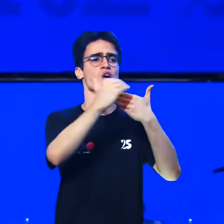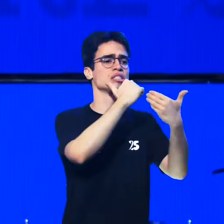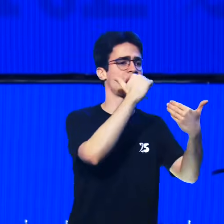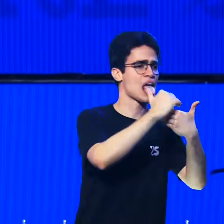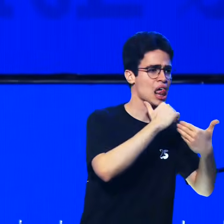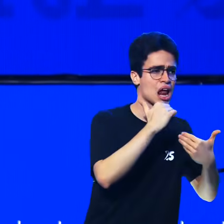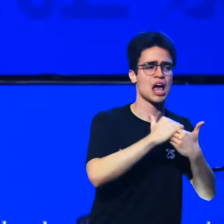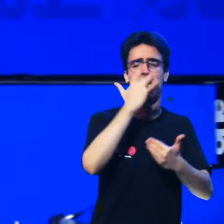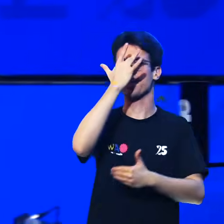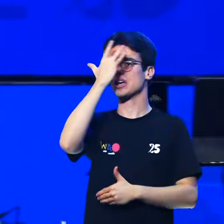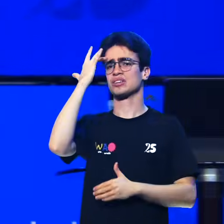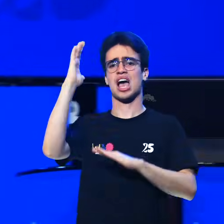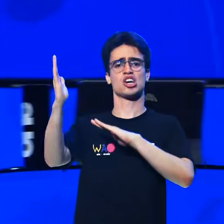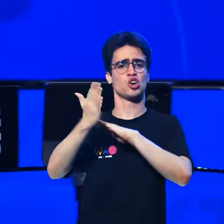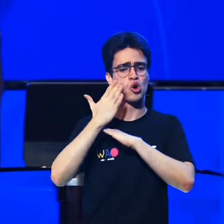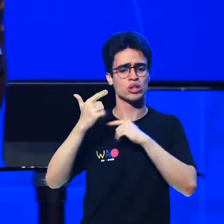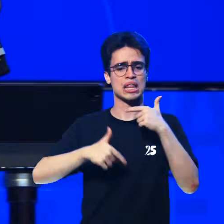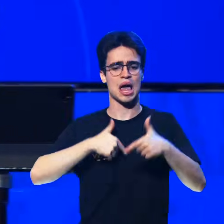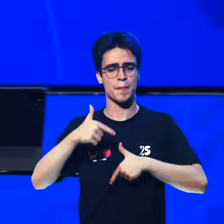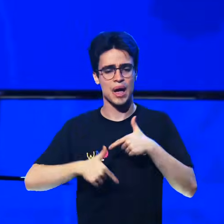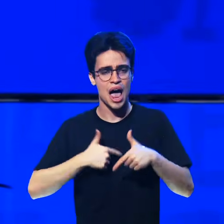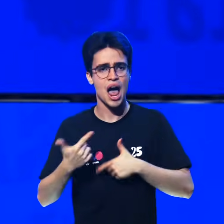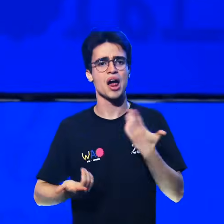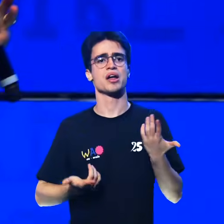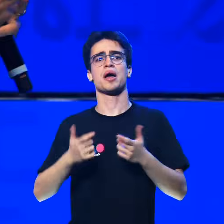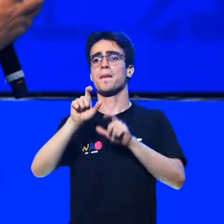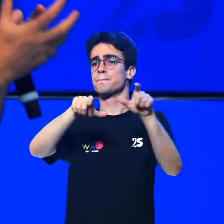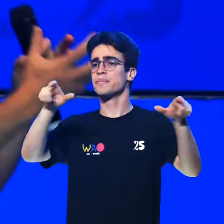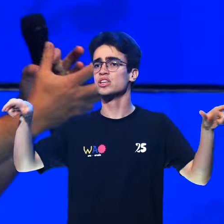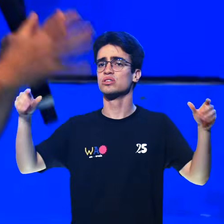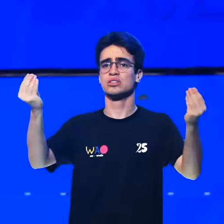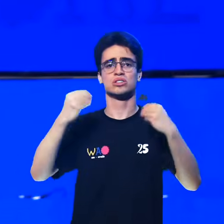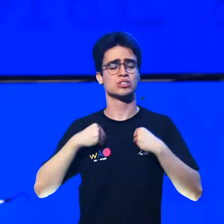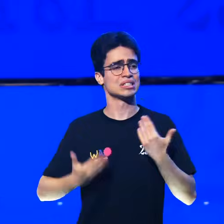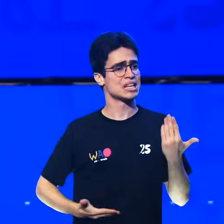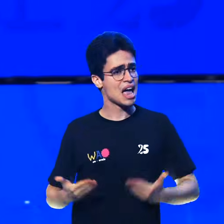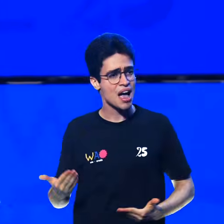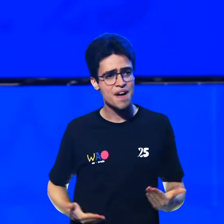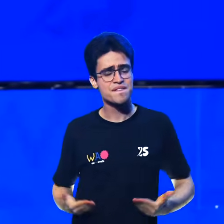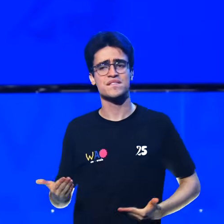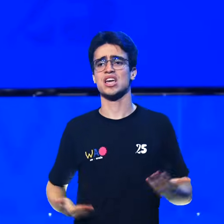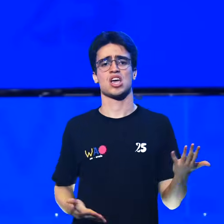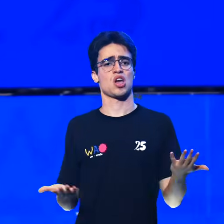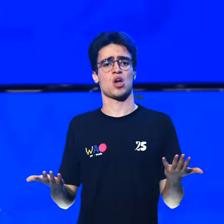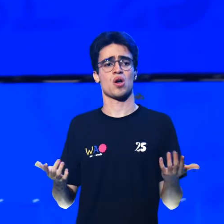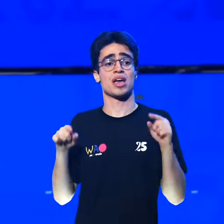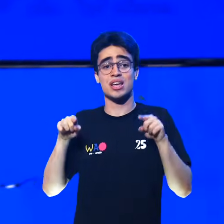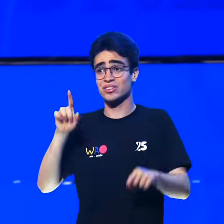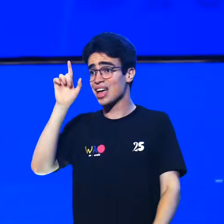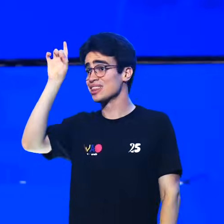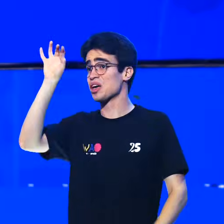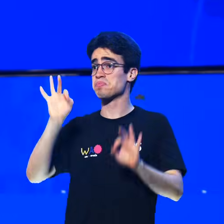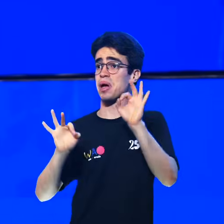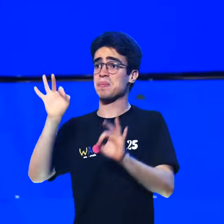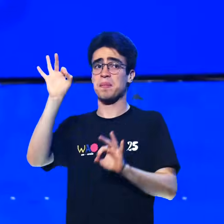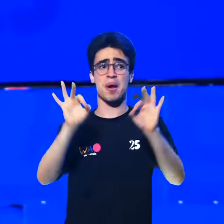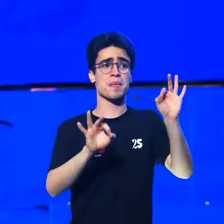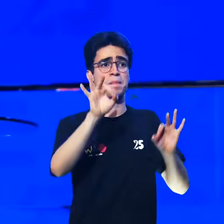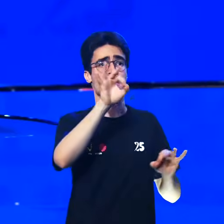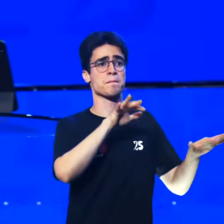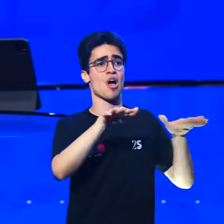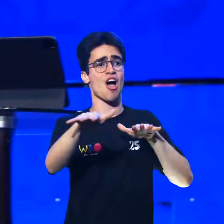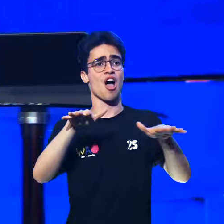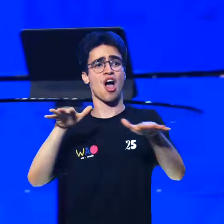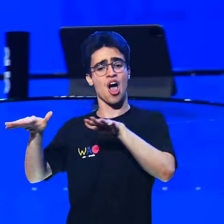para o trabalho, alguém que te ajudou num negócio, alguém que serviu você em algum momento, porque é um movimento de Deus.